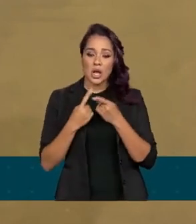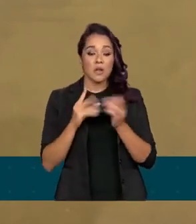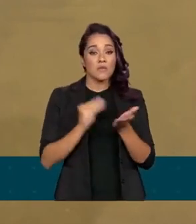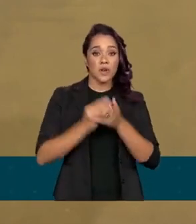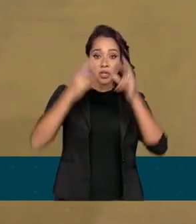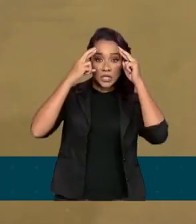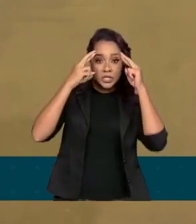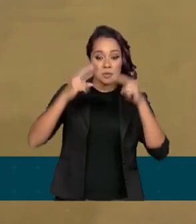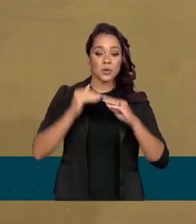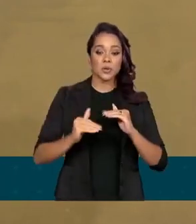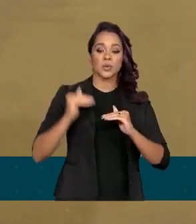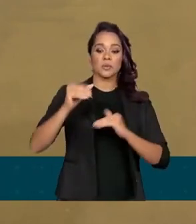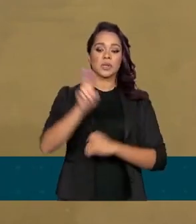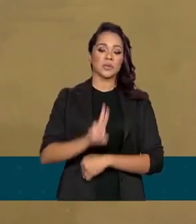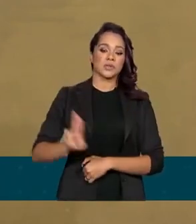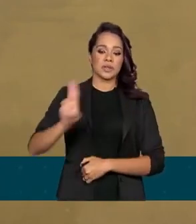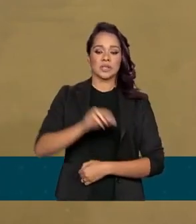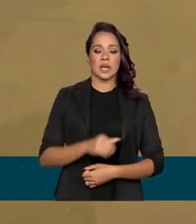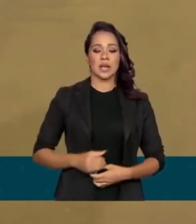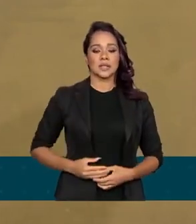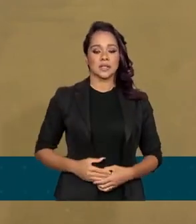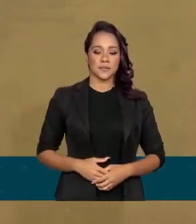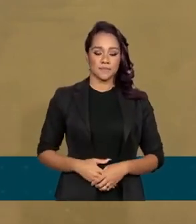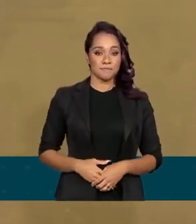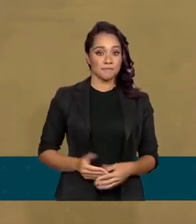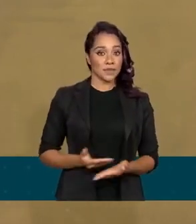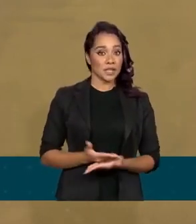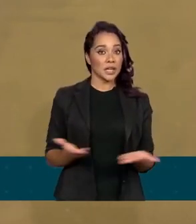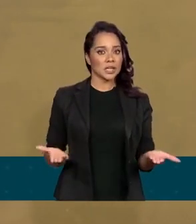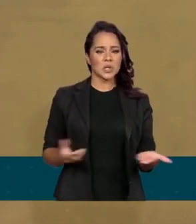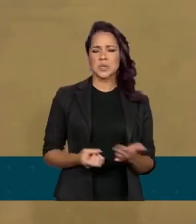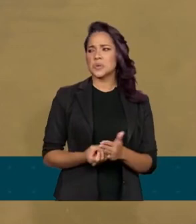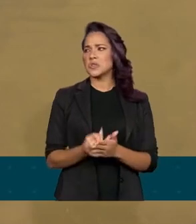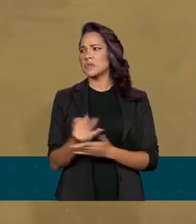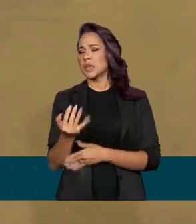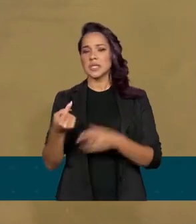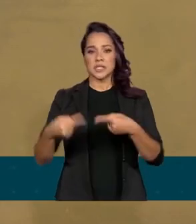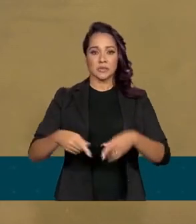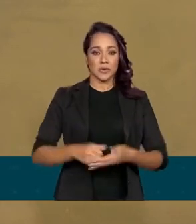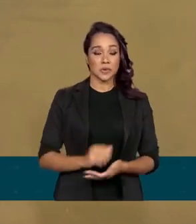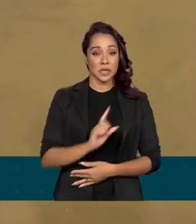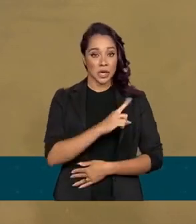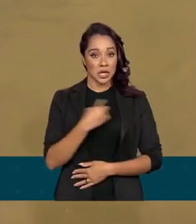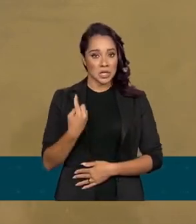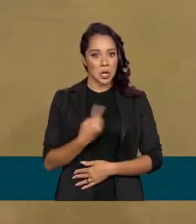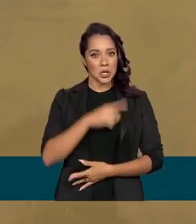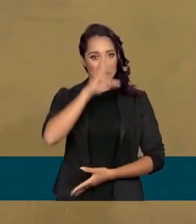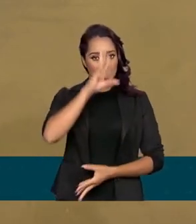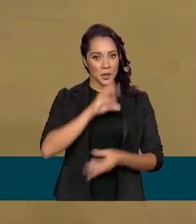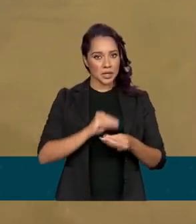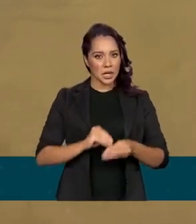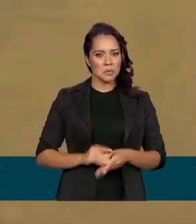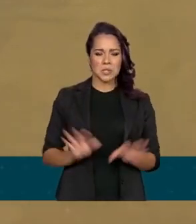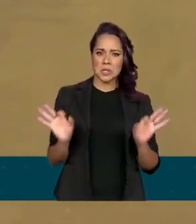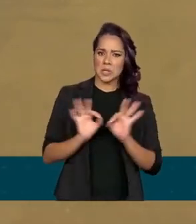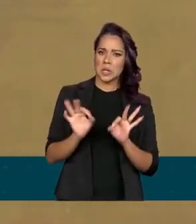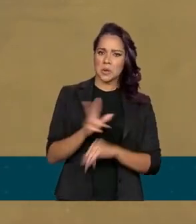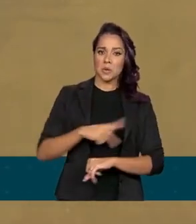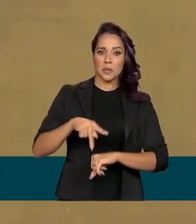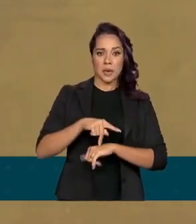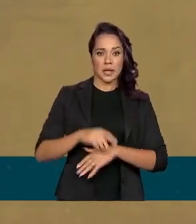com a autonomia das universidades. Então, são inúmeros desafios. E nós compreendemos que nenhum